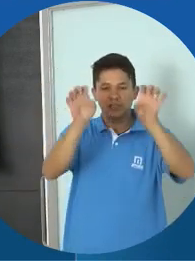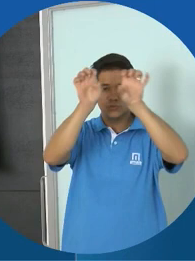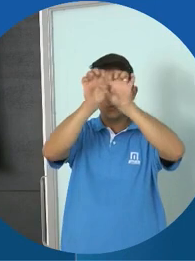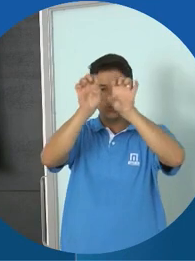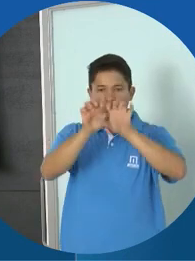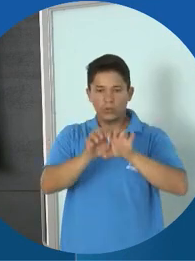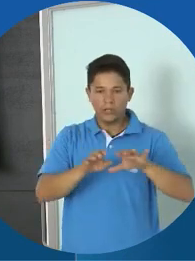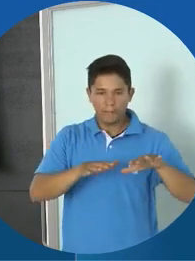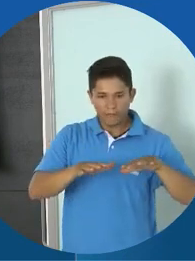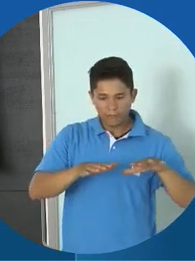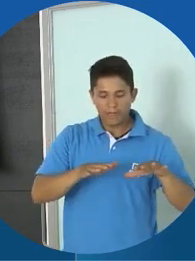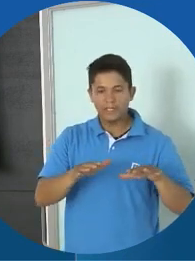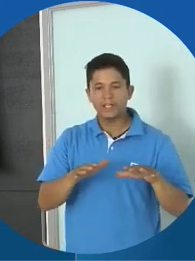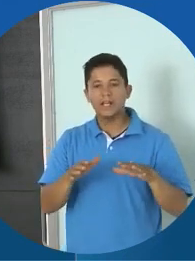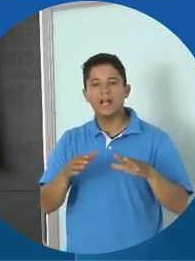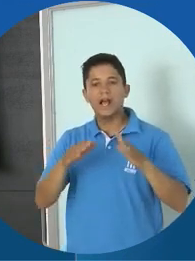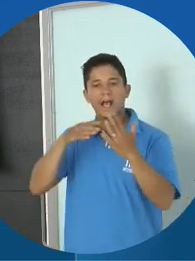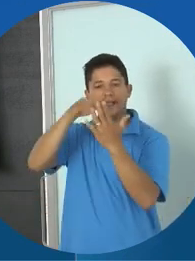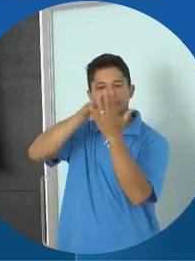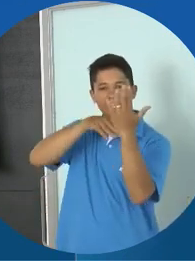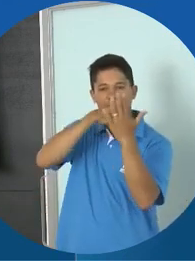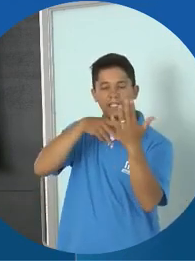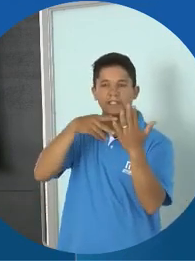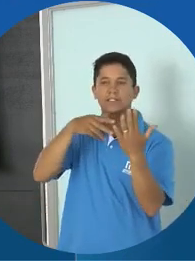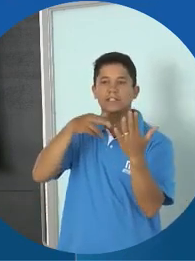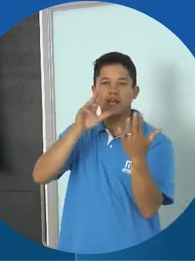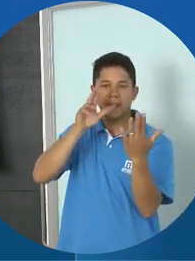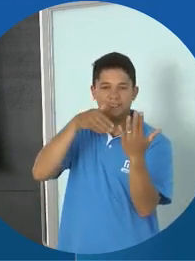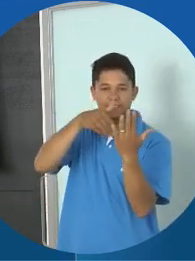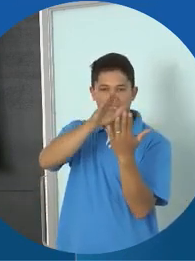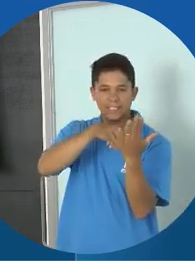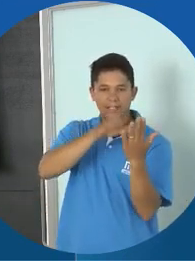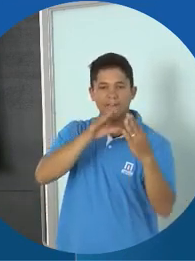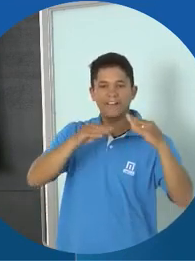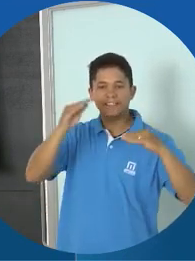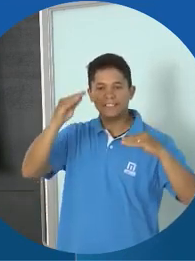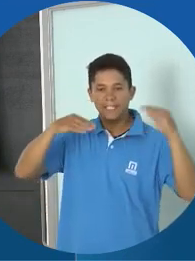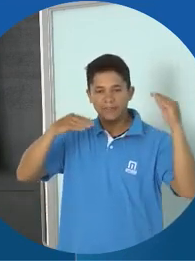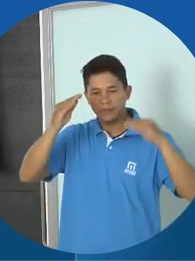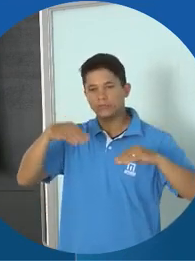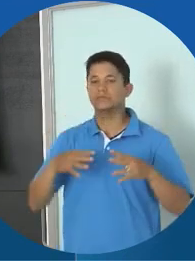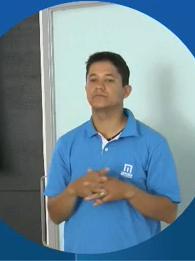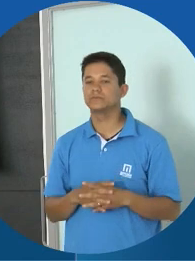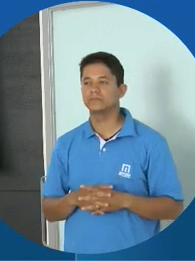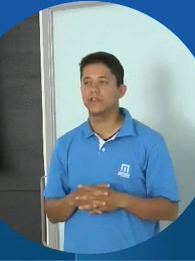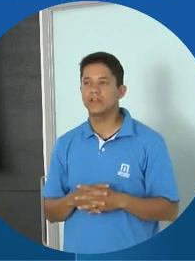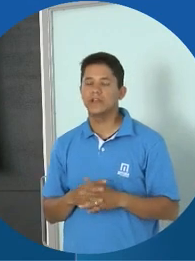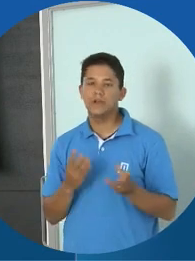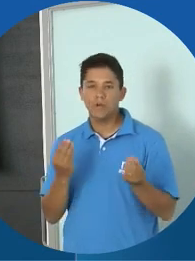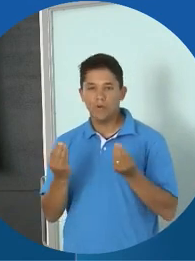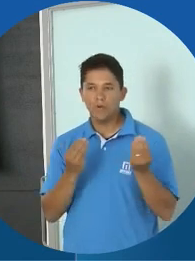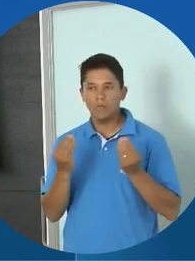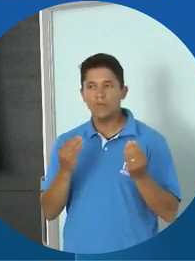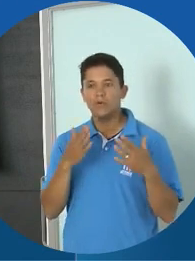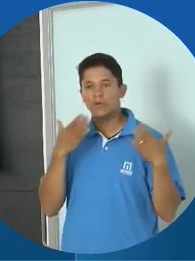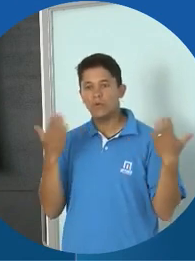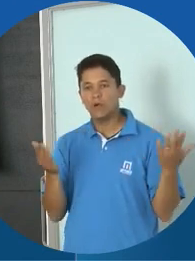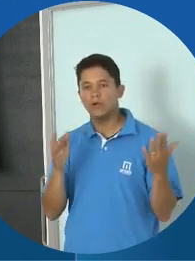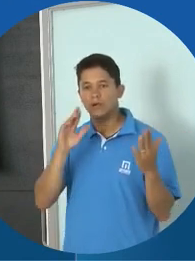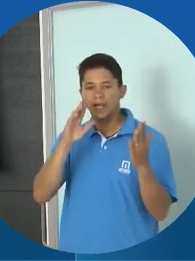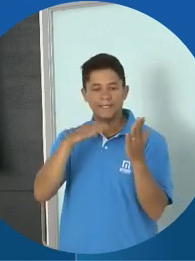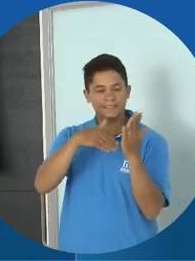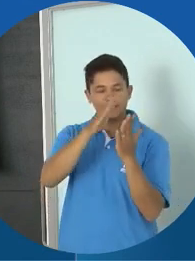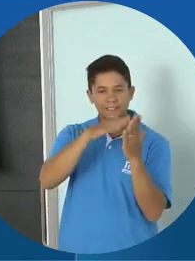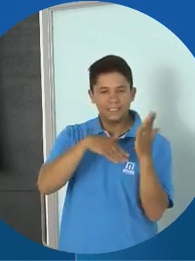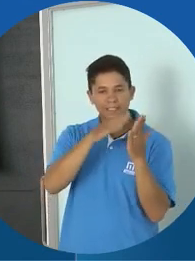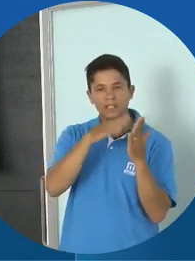resinas flexíveis. Então, essa discretização do tipo de resina, ela é fundamental tanto para